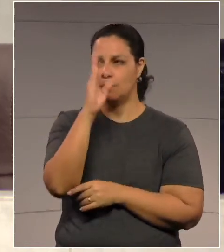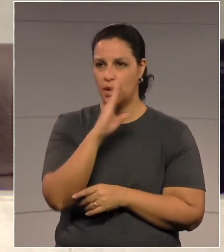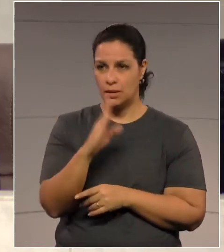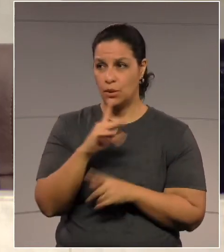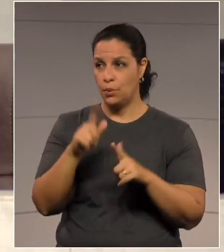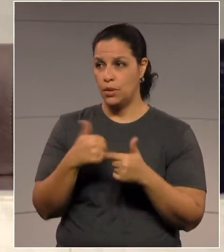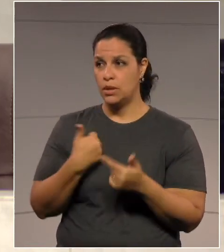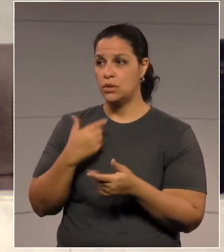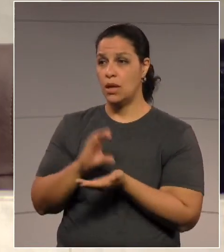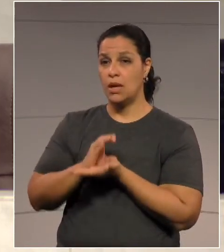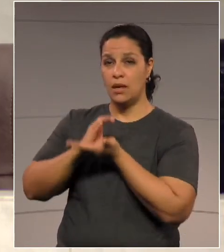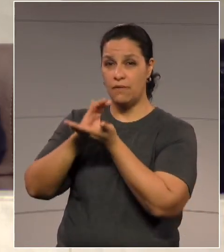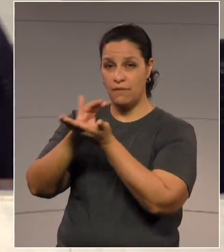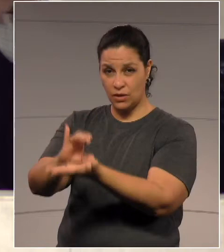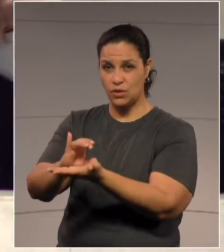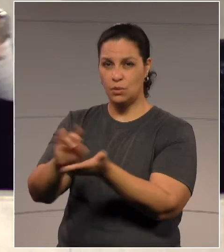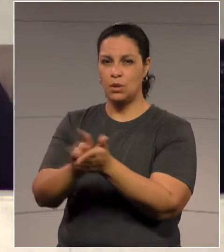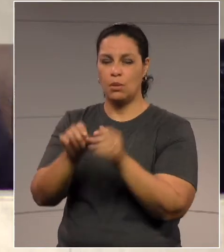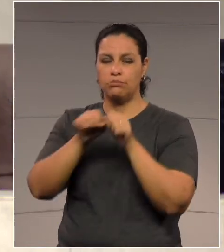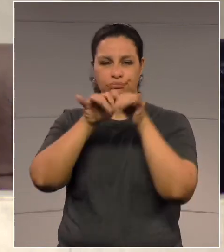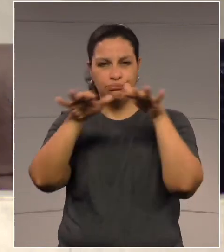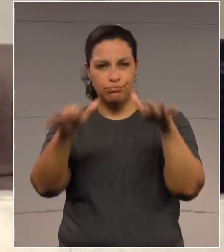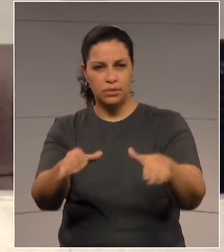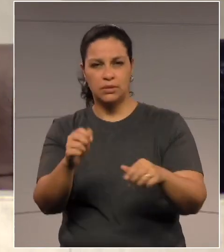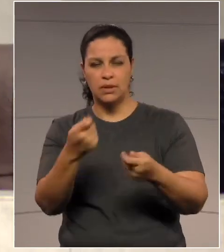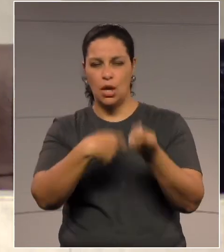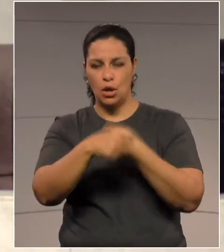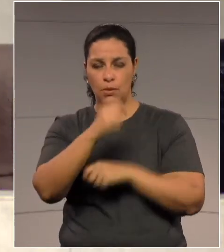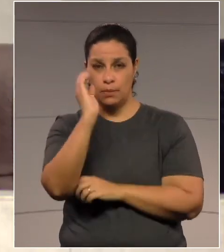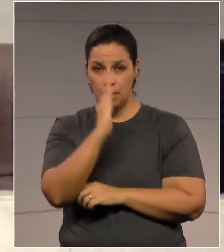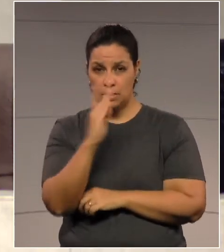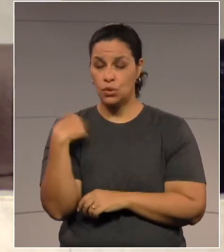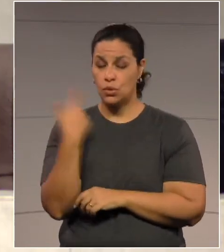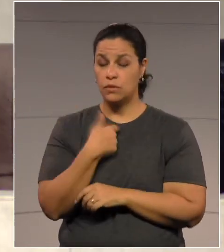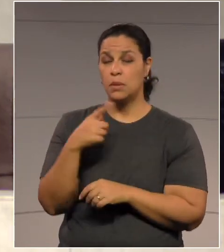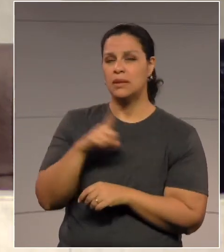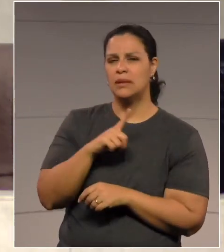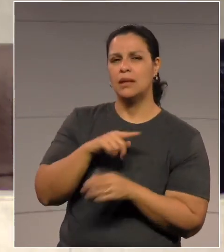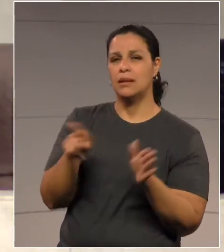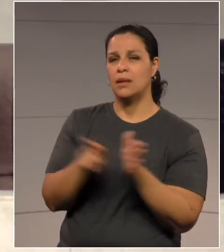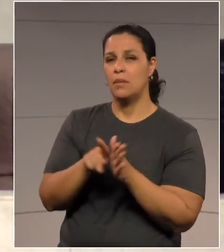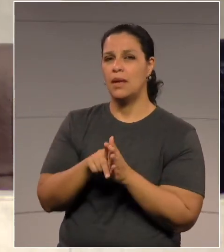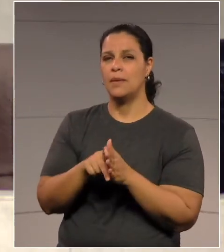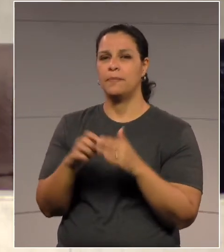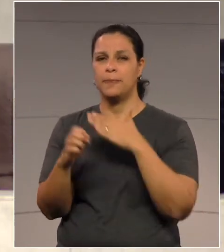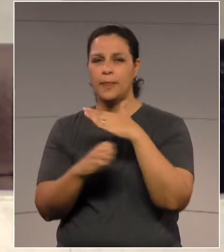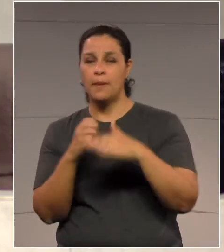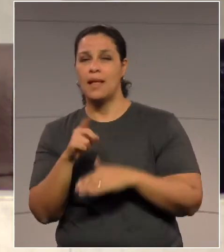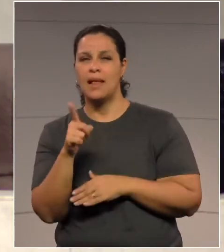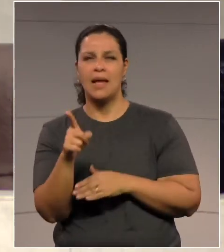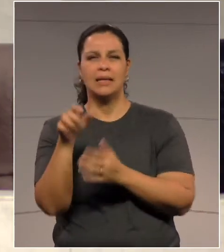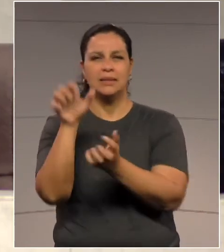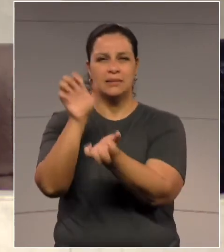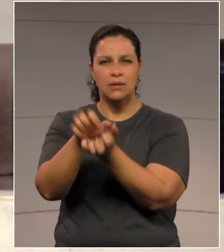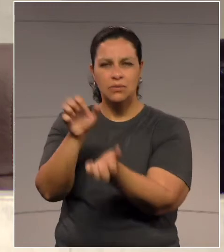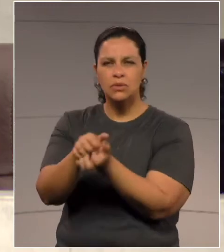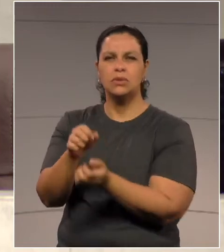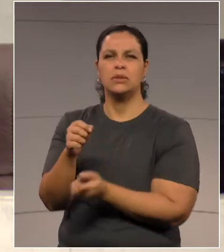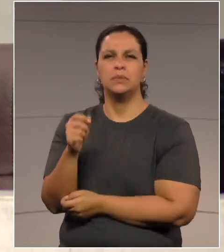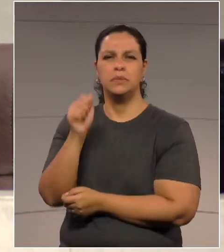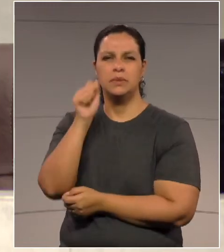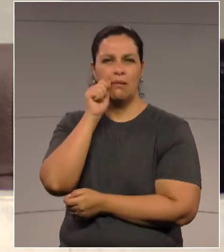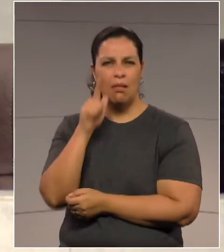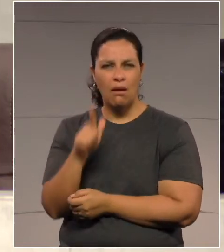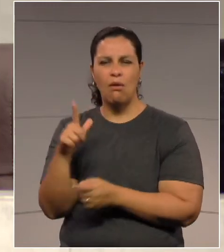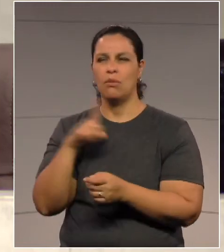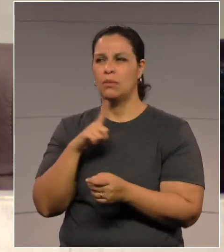fluxo de investimento for se espalhando pela economia brasileira, nós vamos ter empresas, por exemplo, em Sergipe, empresas em Alagoas, que